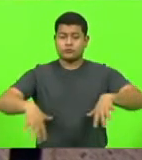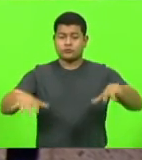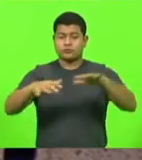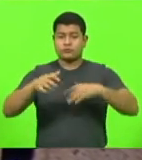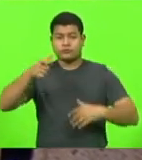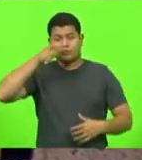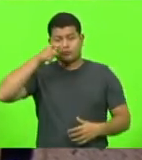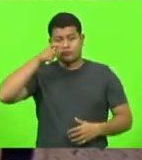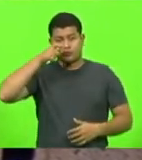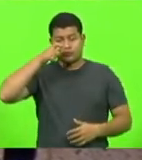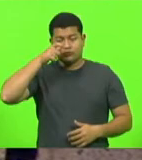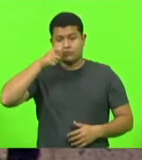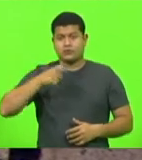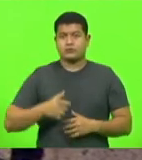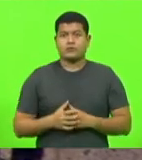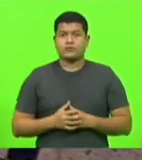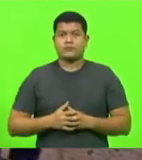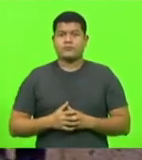AU.